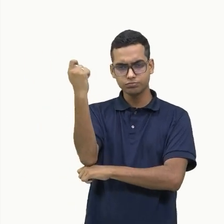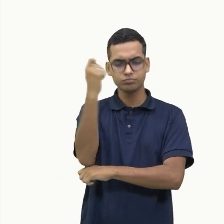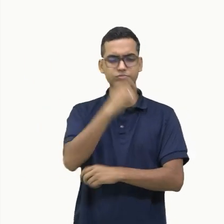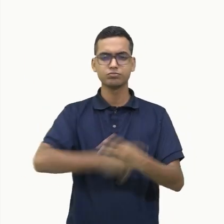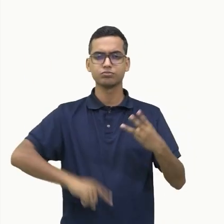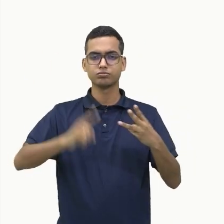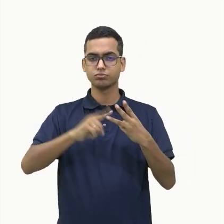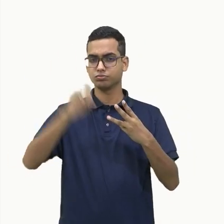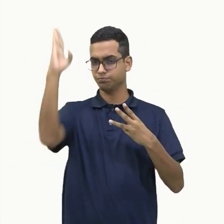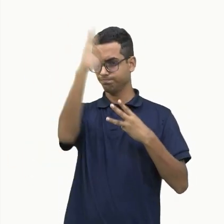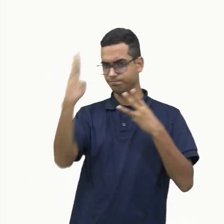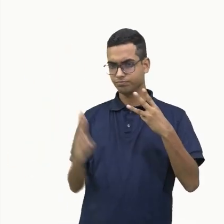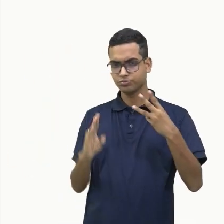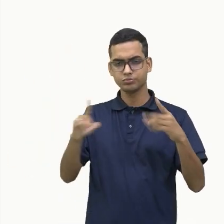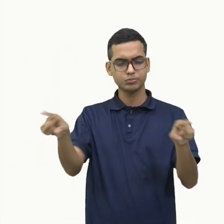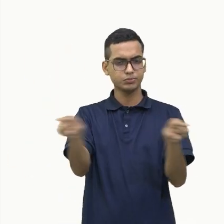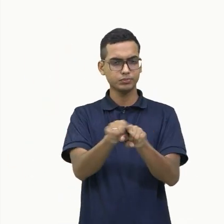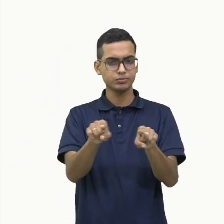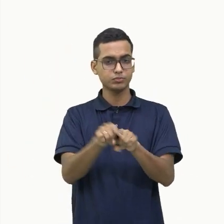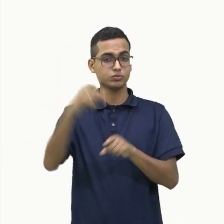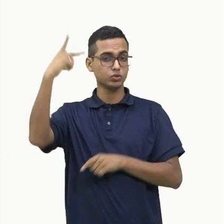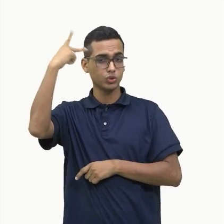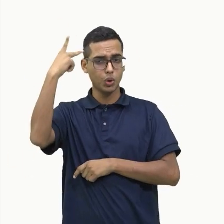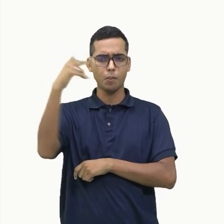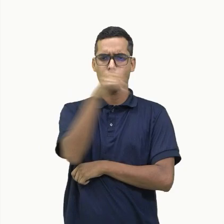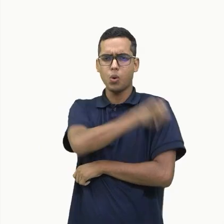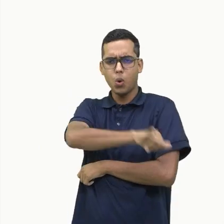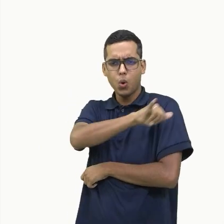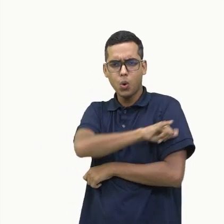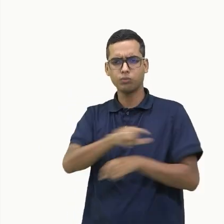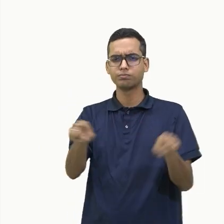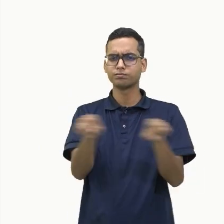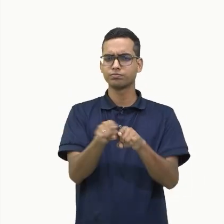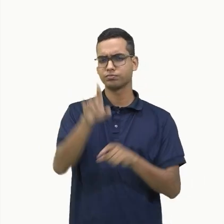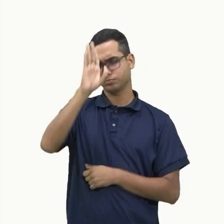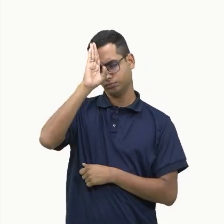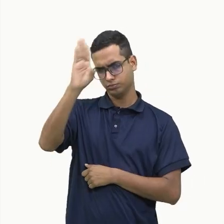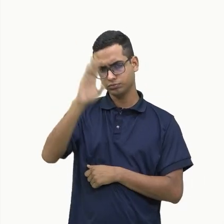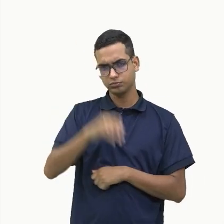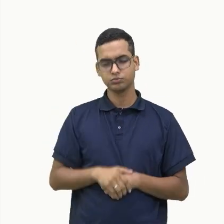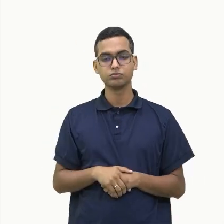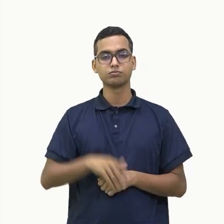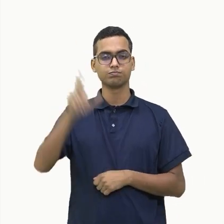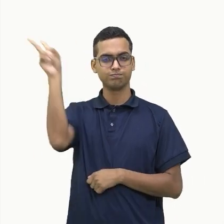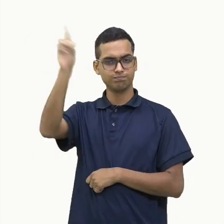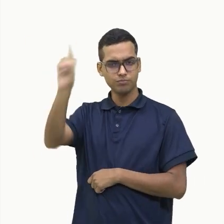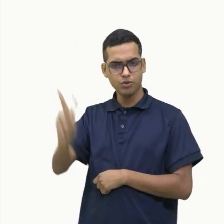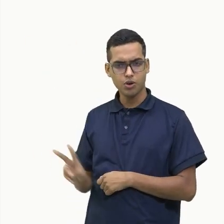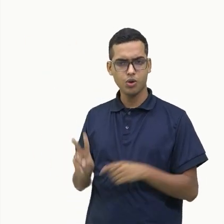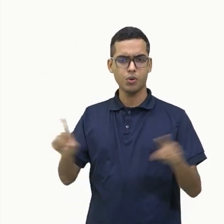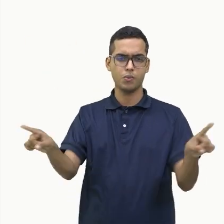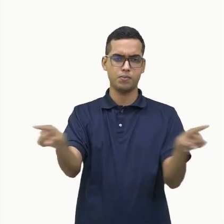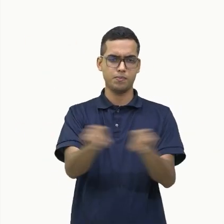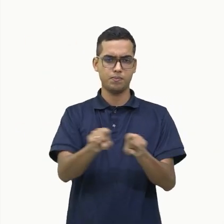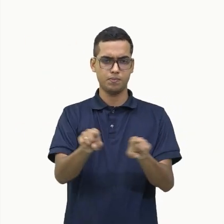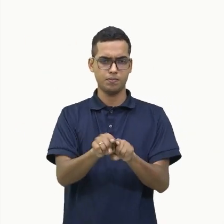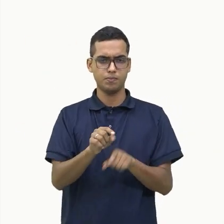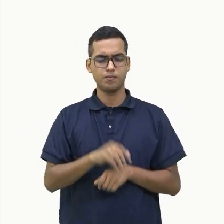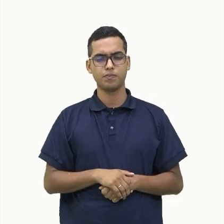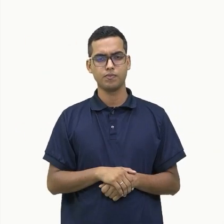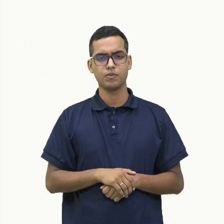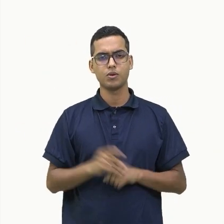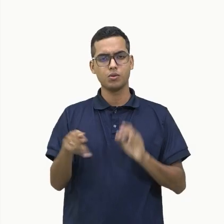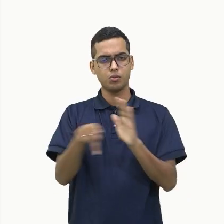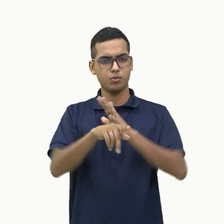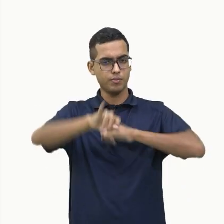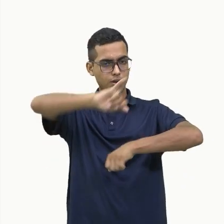no Brasil, né, com São Paulo, Rio de Janeiro, que acaba tendo destaque. Na Venezuela, em relação a